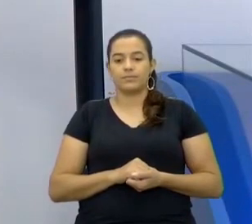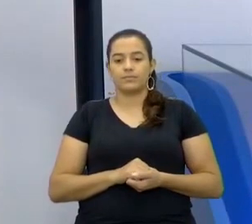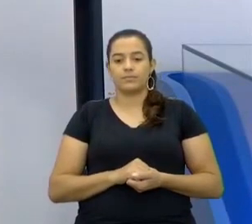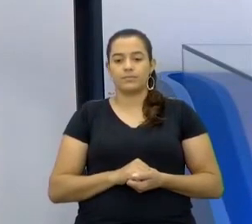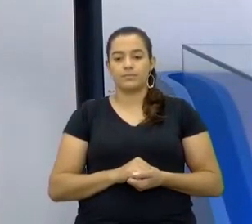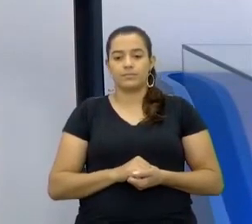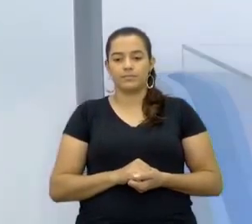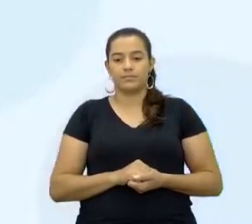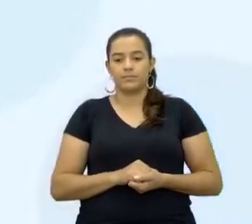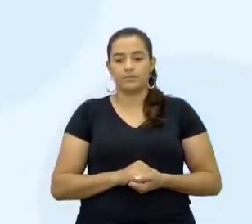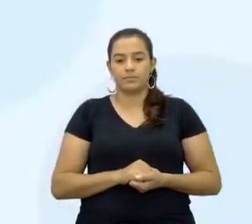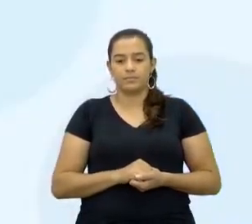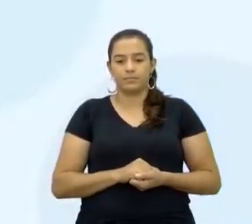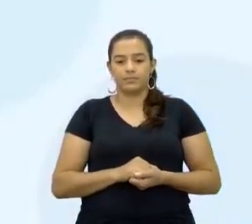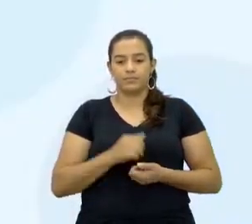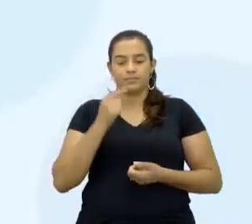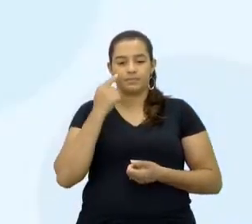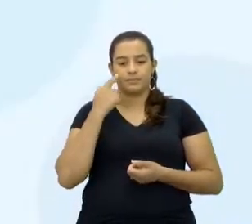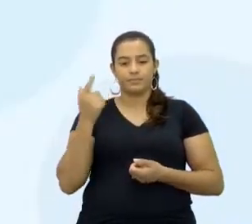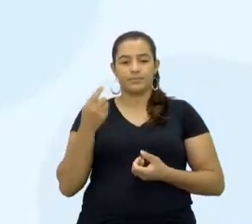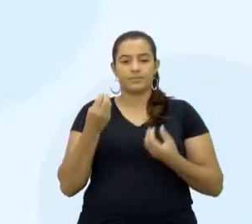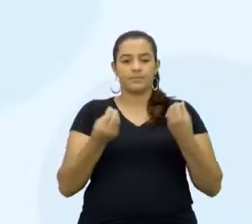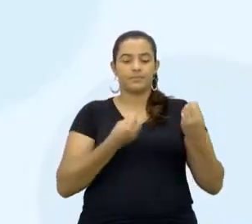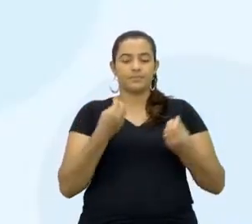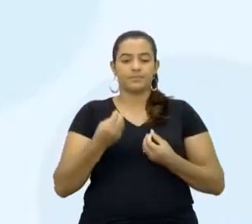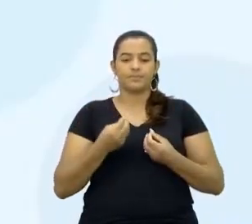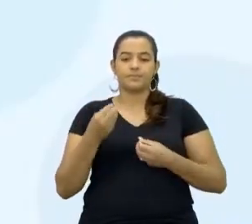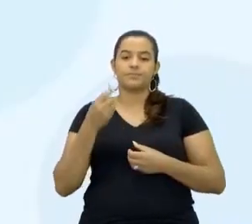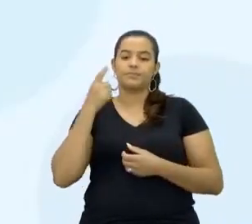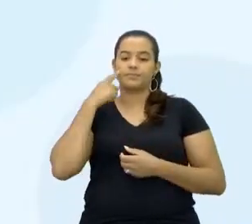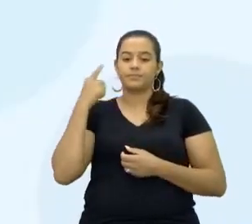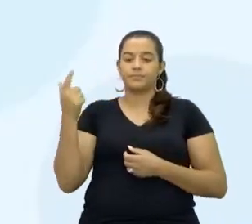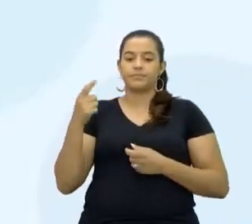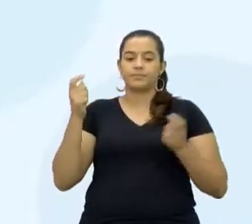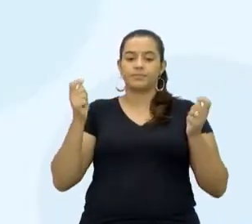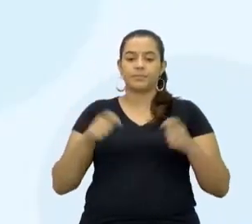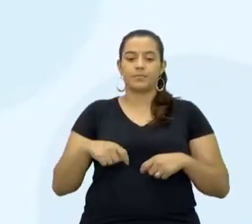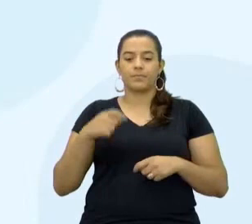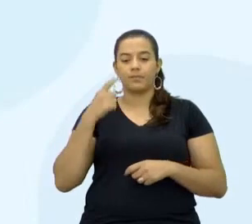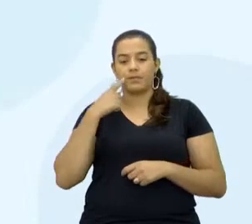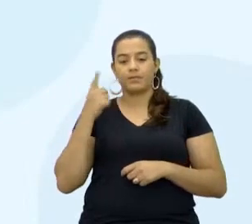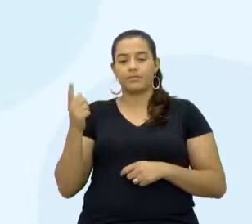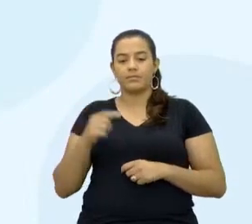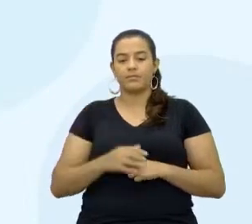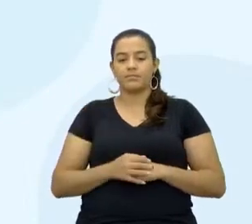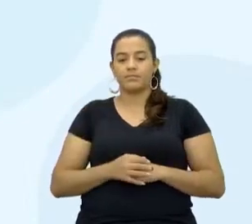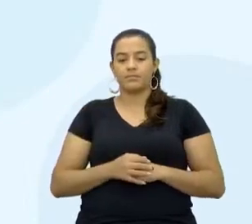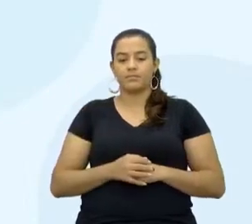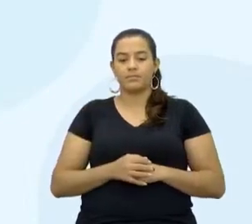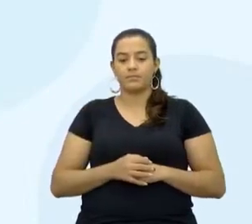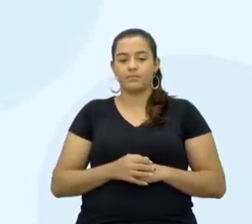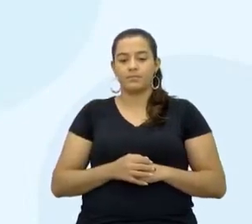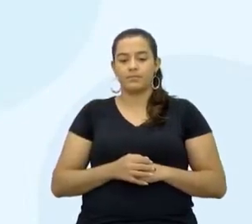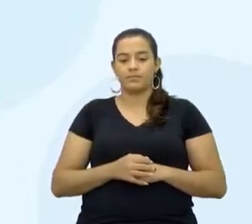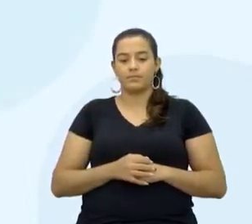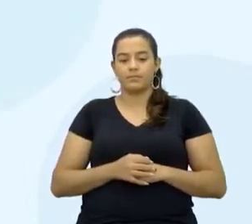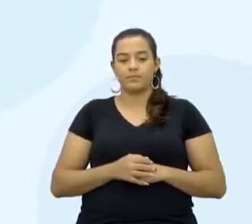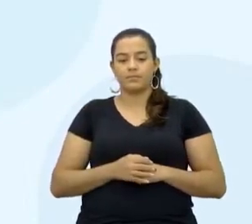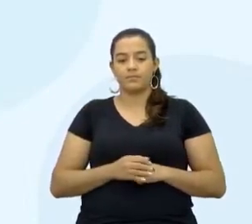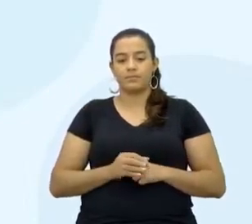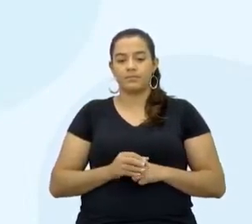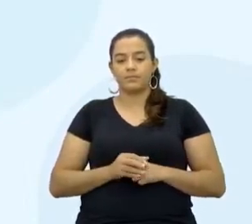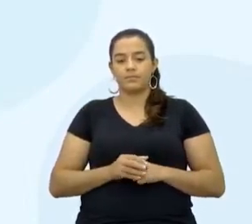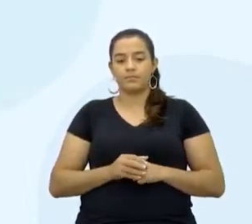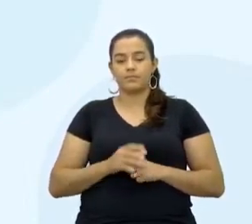ver como que fica, ó. Eu gosto de trabalhar com fração, então vou escrever assim, ó, na forma de fração. Olha como eu vou fazer. É um truque mais fácil